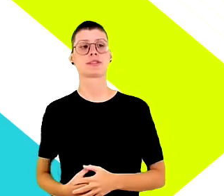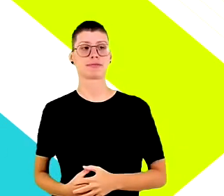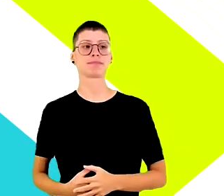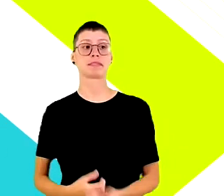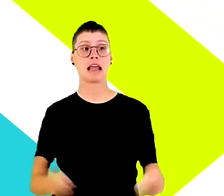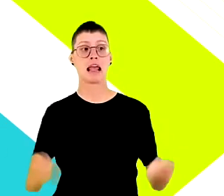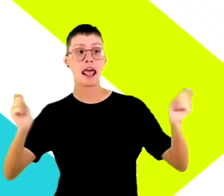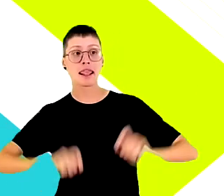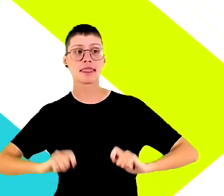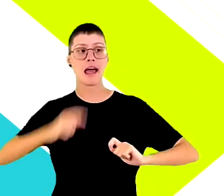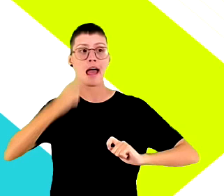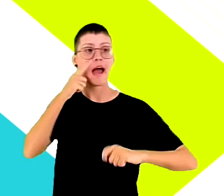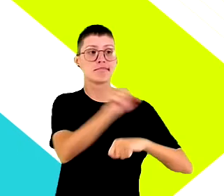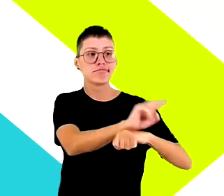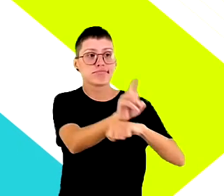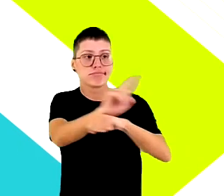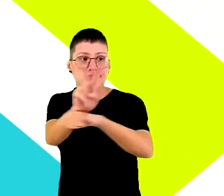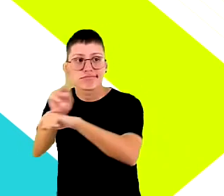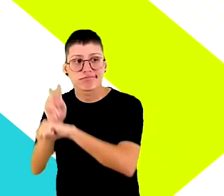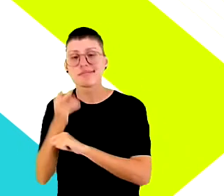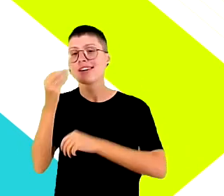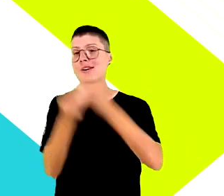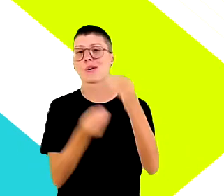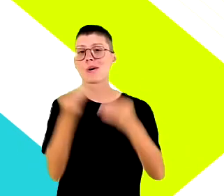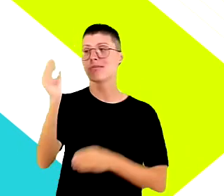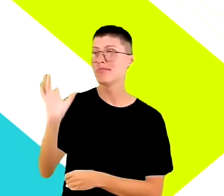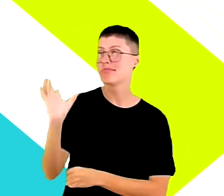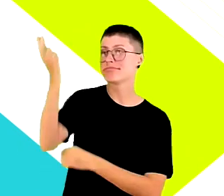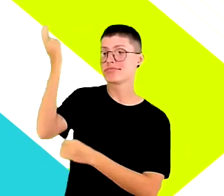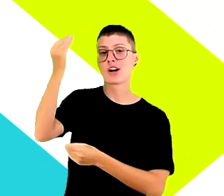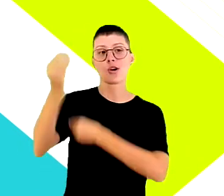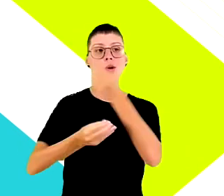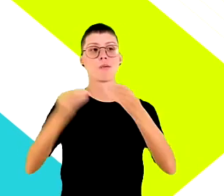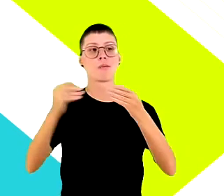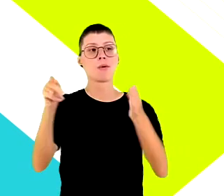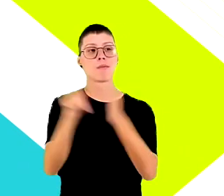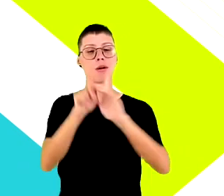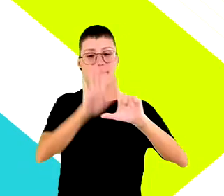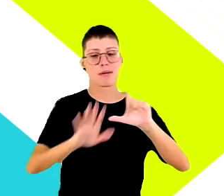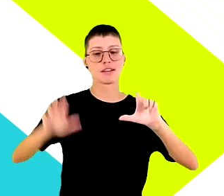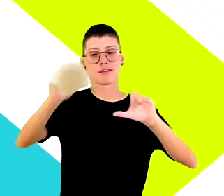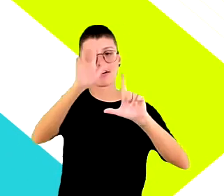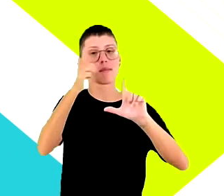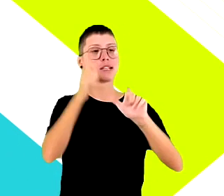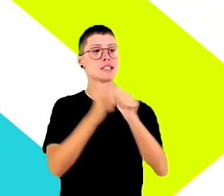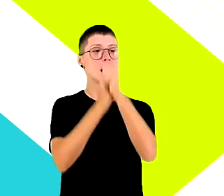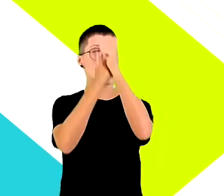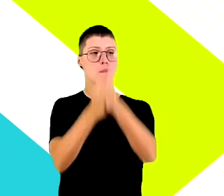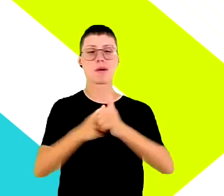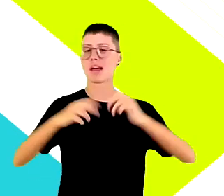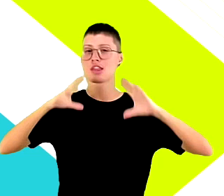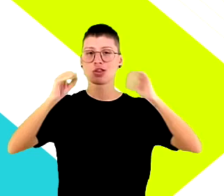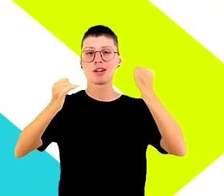monitorar o microclima. Essa é uma visão da nossa plataforma, onde a gente acompanha todos os dados que eu mencionei.